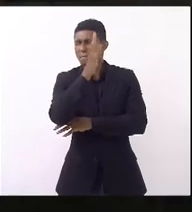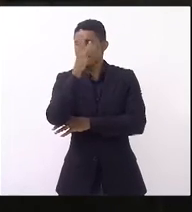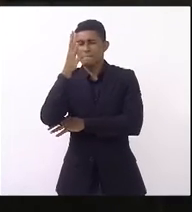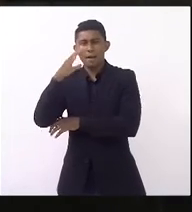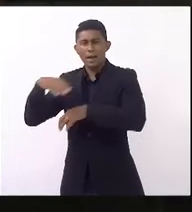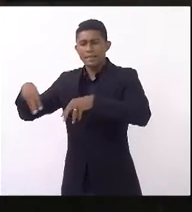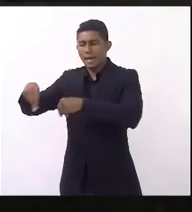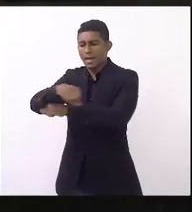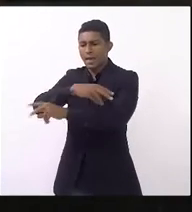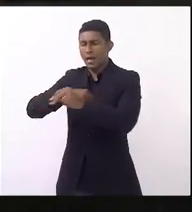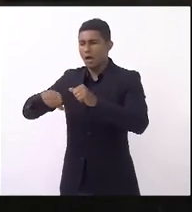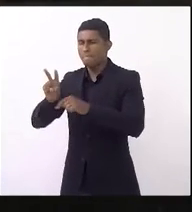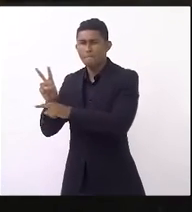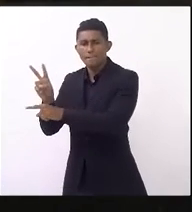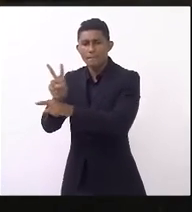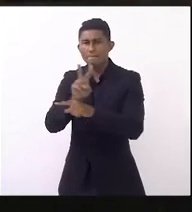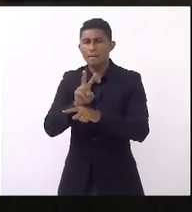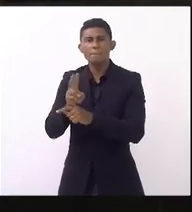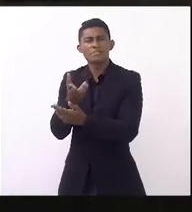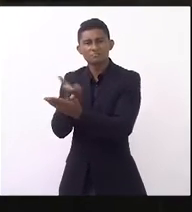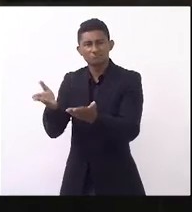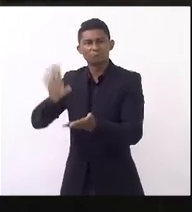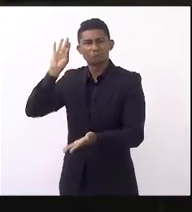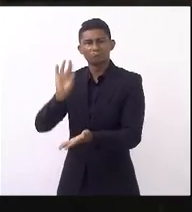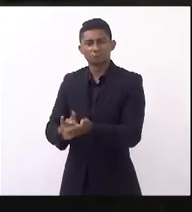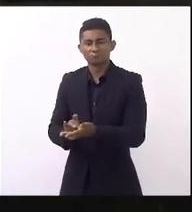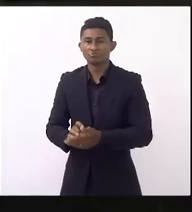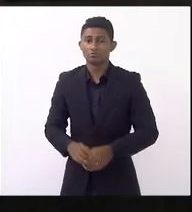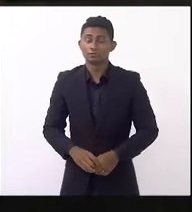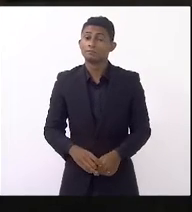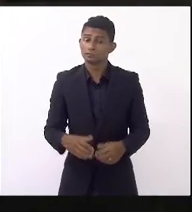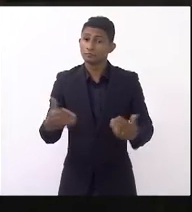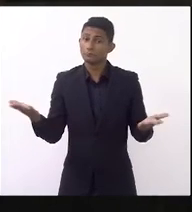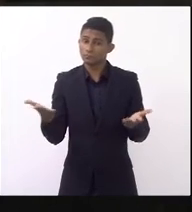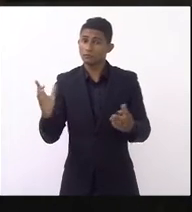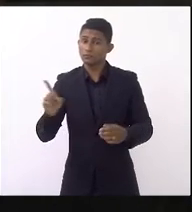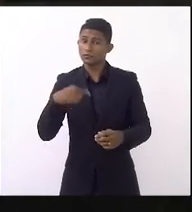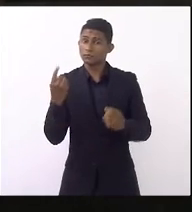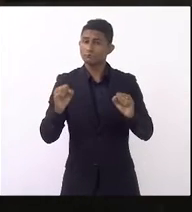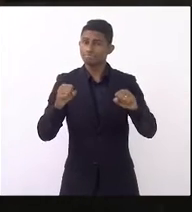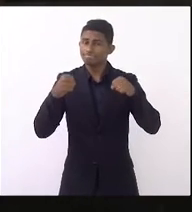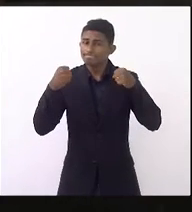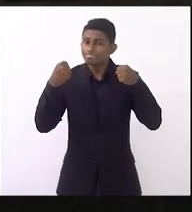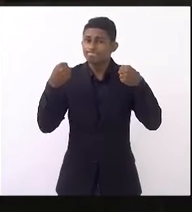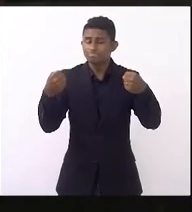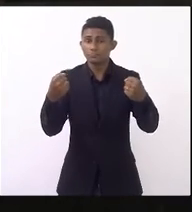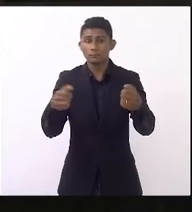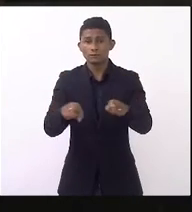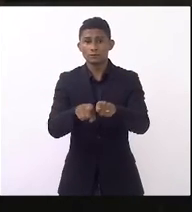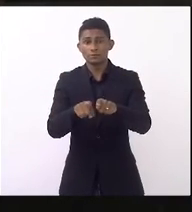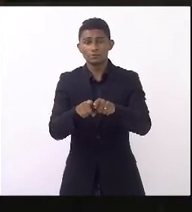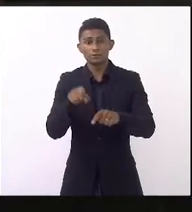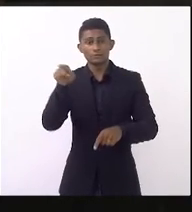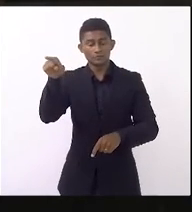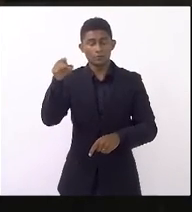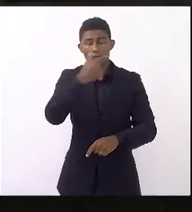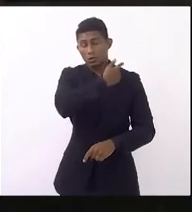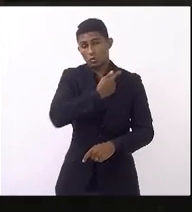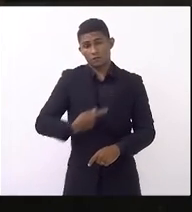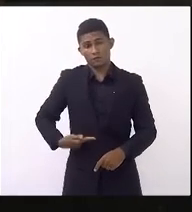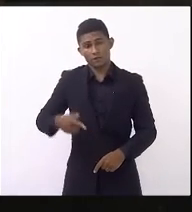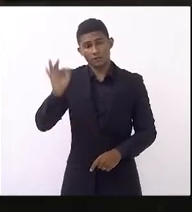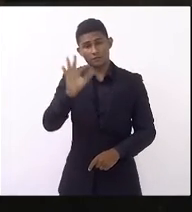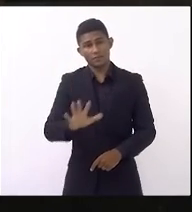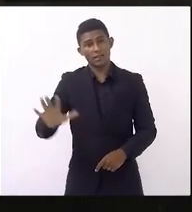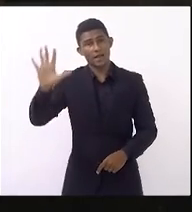e nesse momento, né, a gente tem um esforço em especial do governo federal em não reconhecer